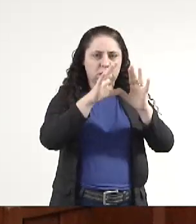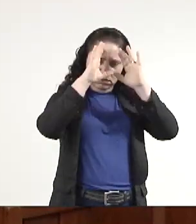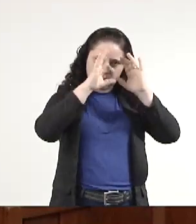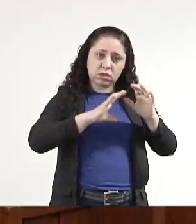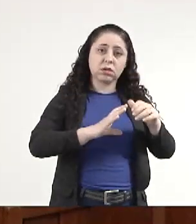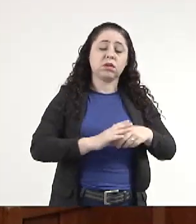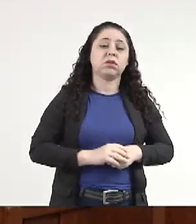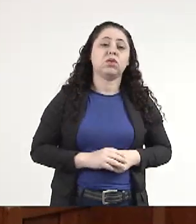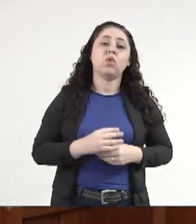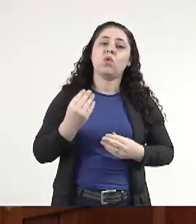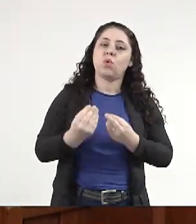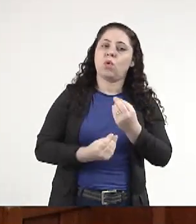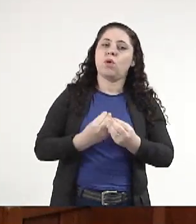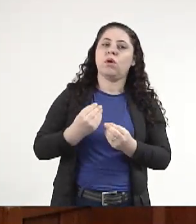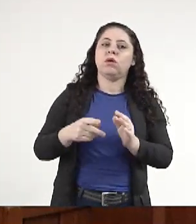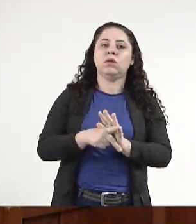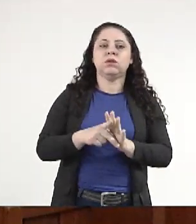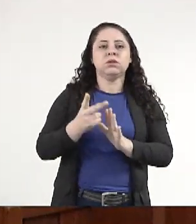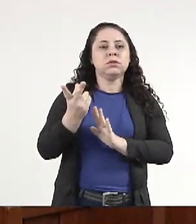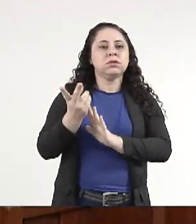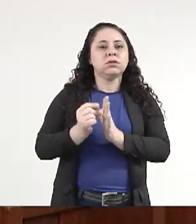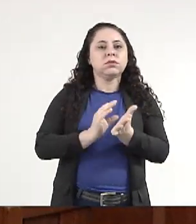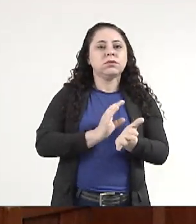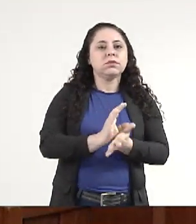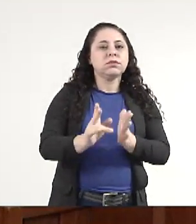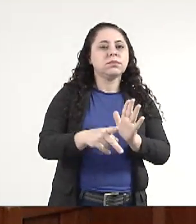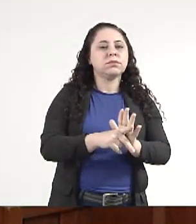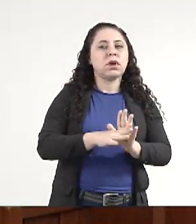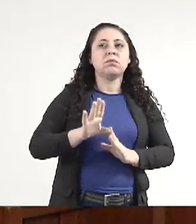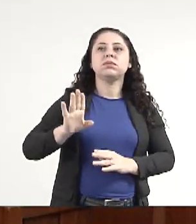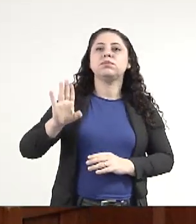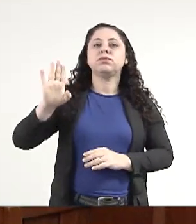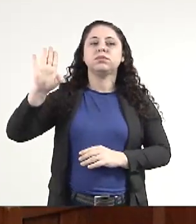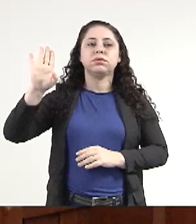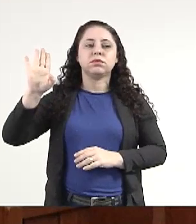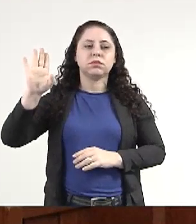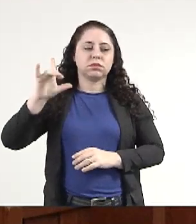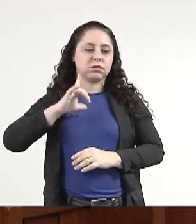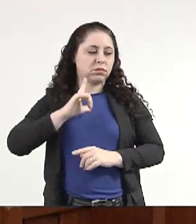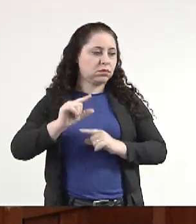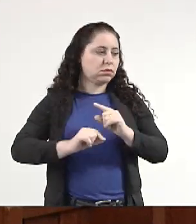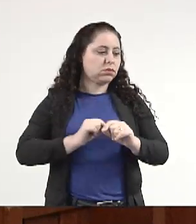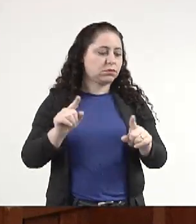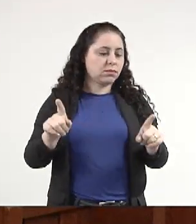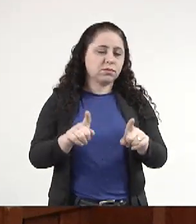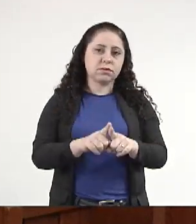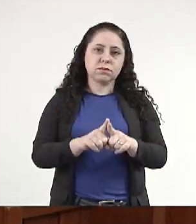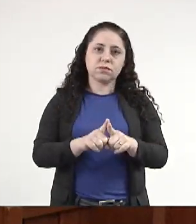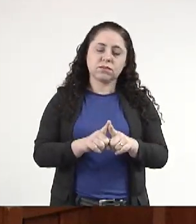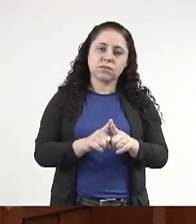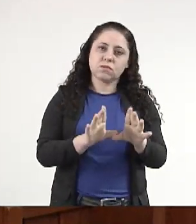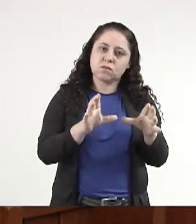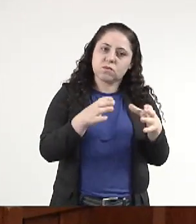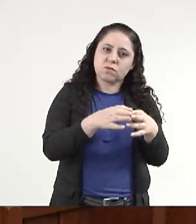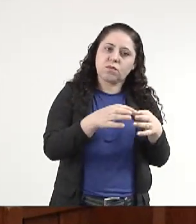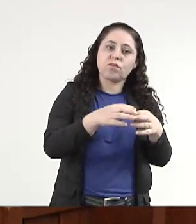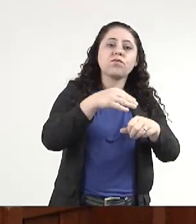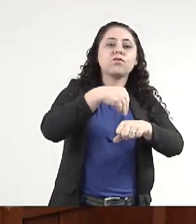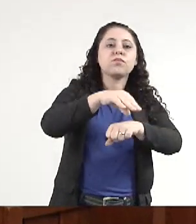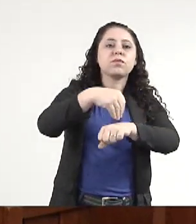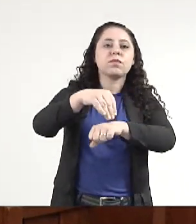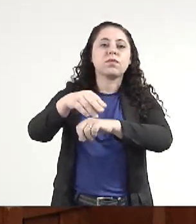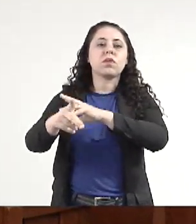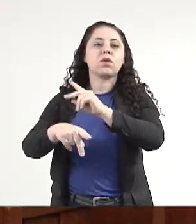cidadão através do financiamento público de campanha, dos fundos eleitorais, na